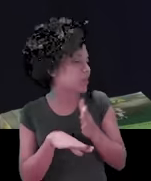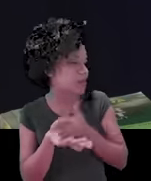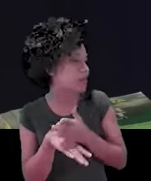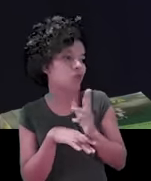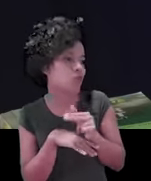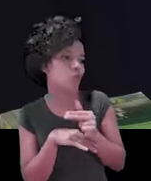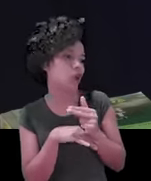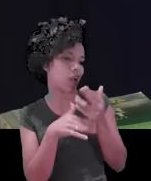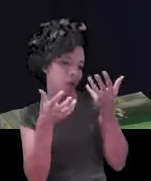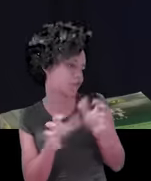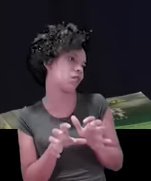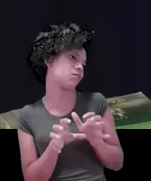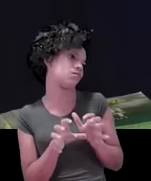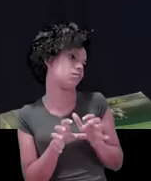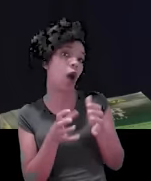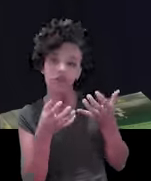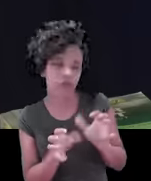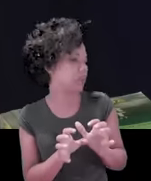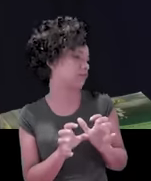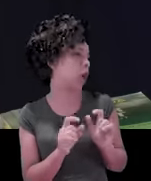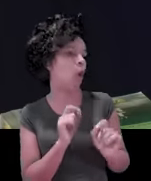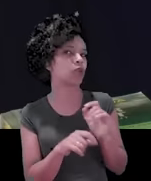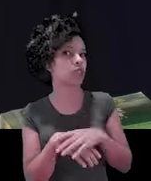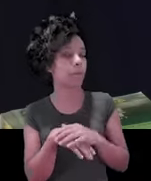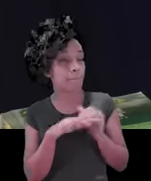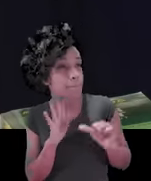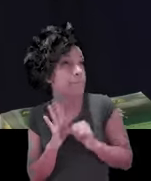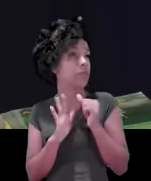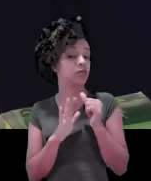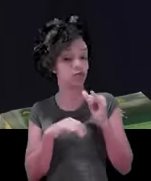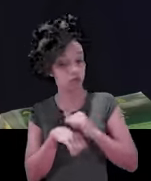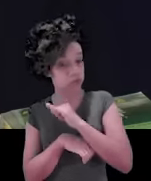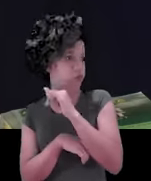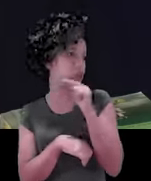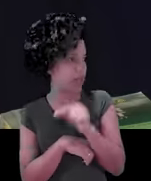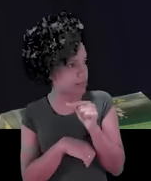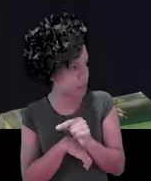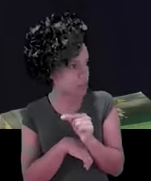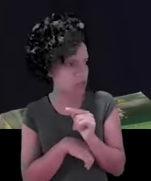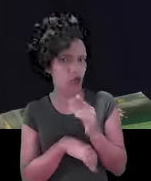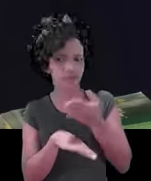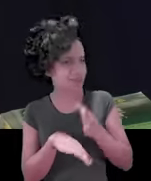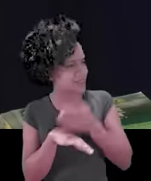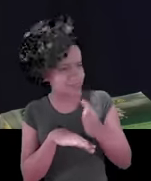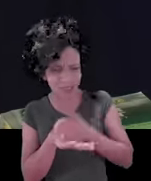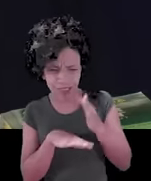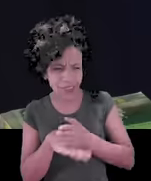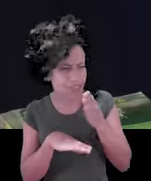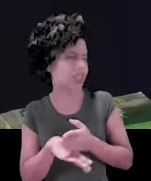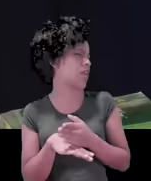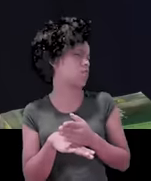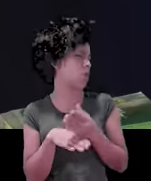forma né É simples aí vem outro ponto que essa Viação que eu já tinha voado Nesse Dia de Ação de seu filho outra muitos